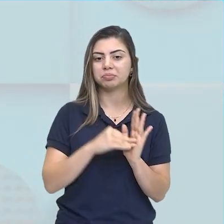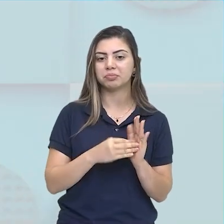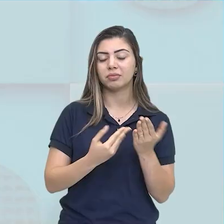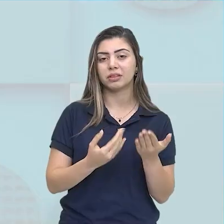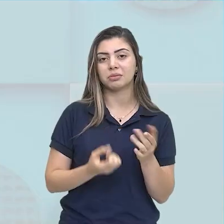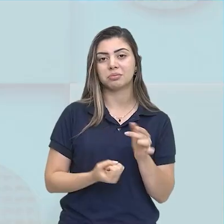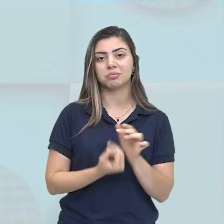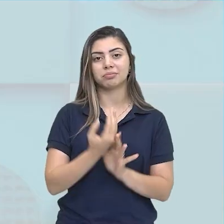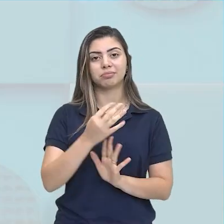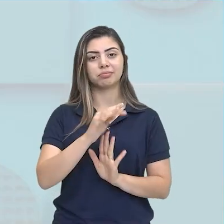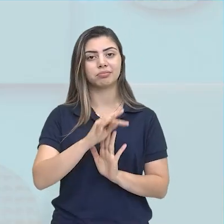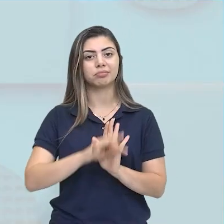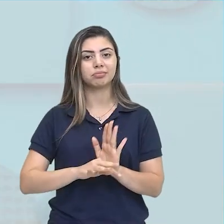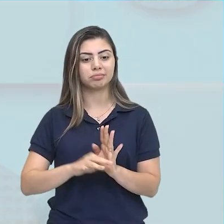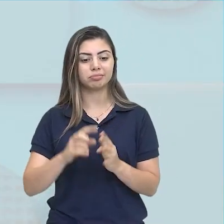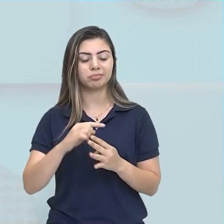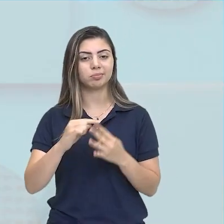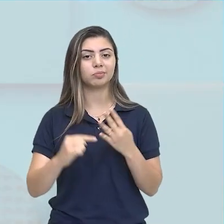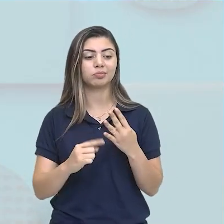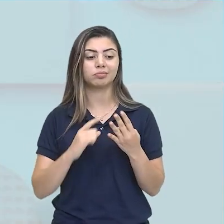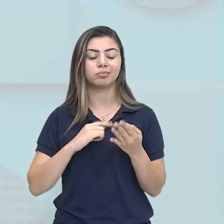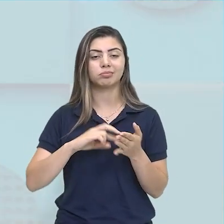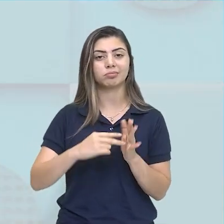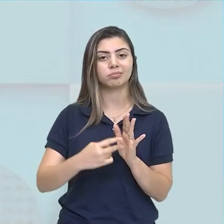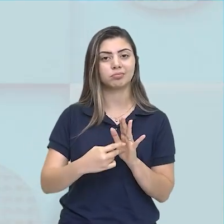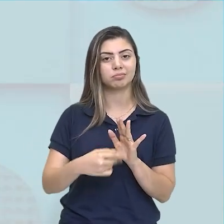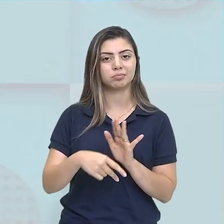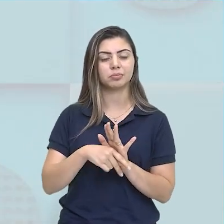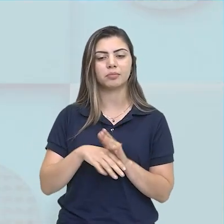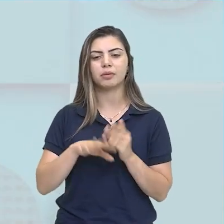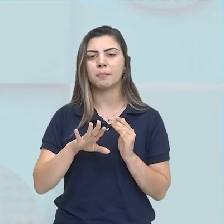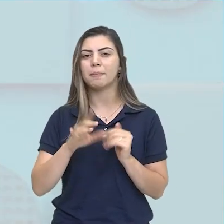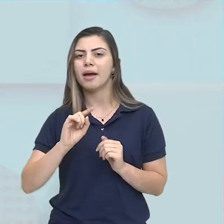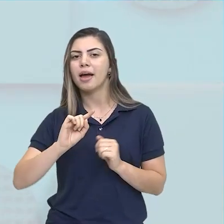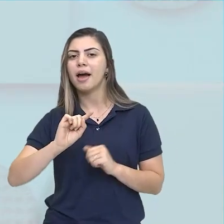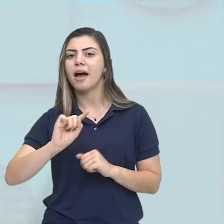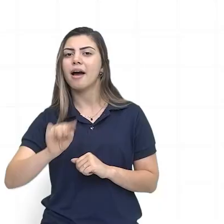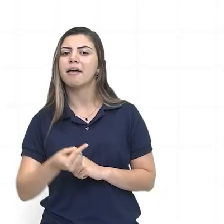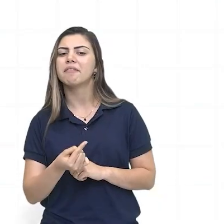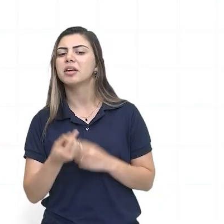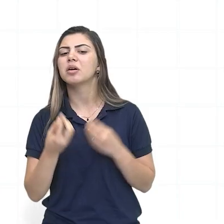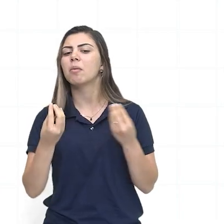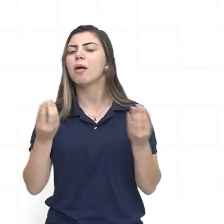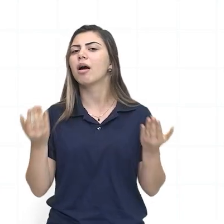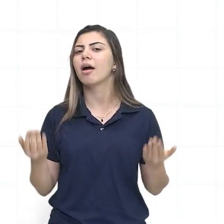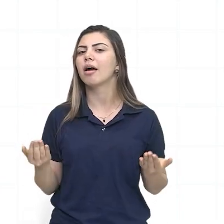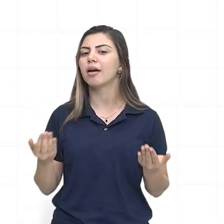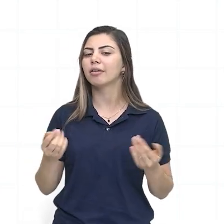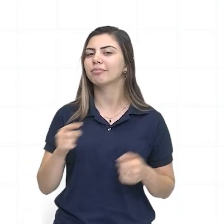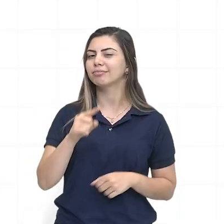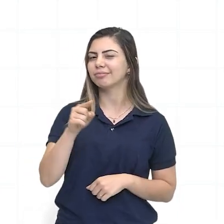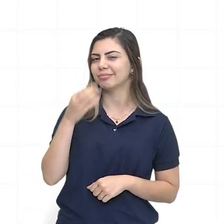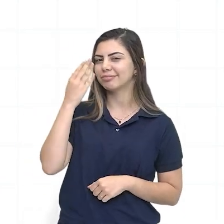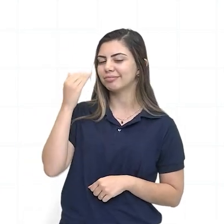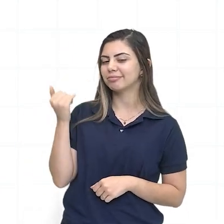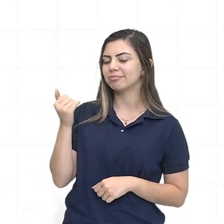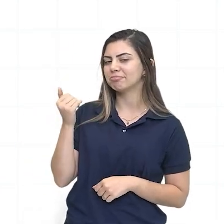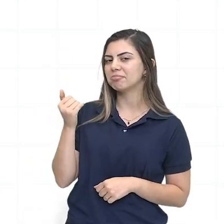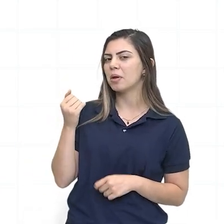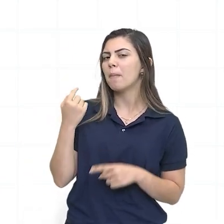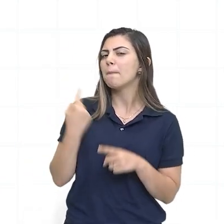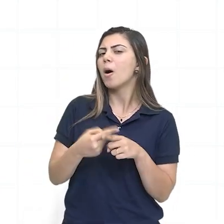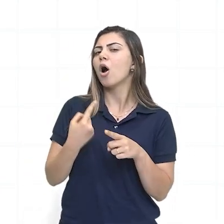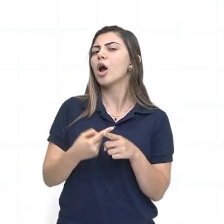foram produzidos outros sentidos. Então a vírgula serve para quê? A vírgula serve